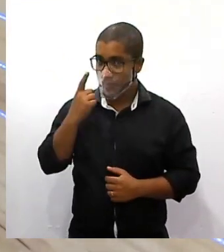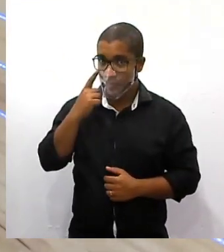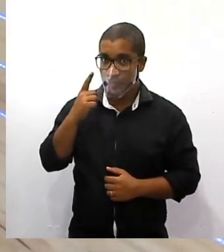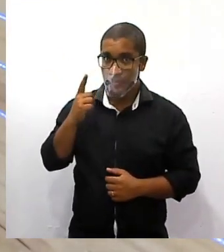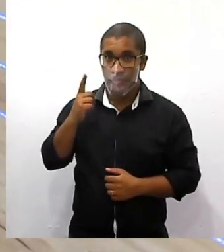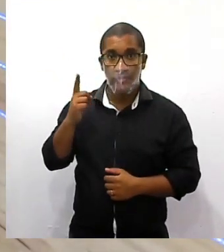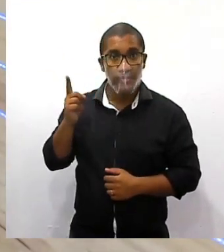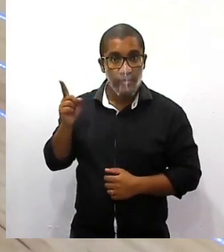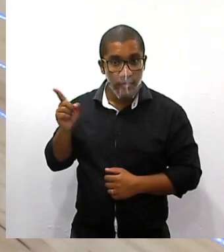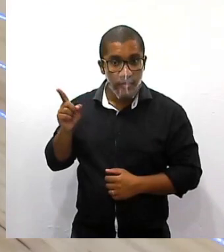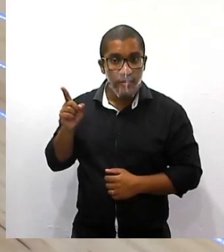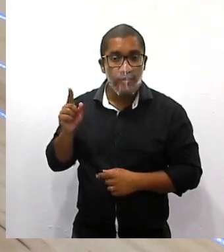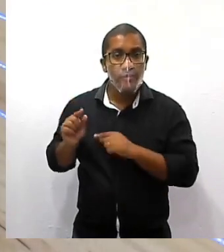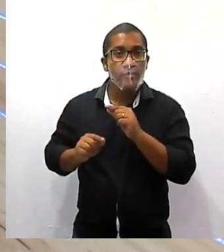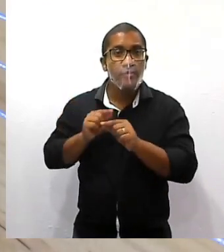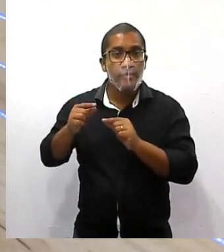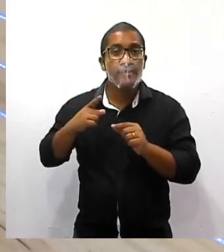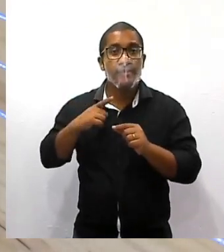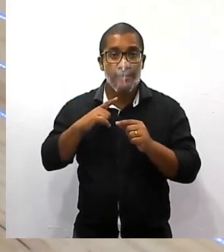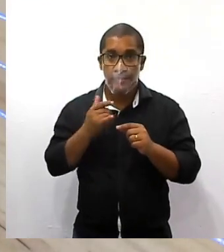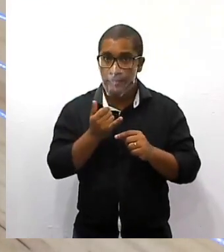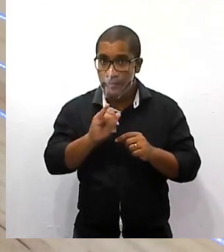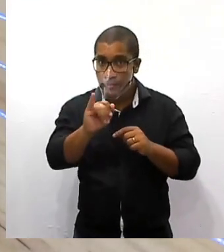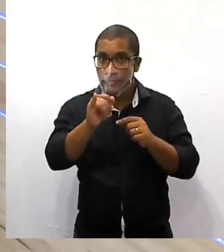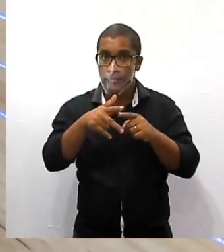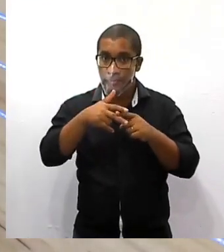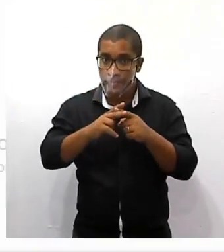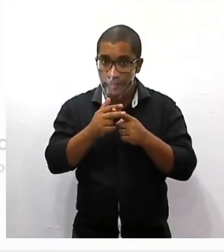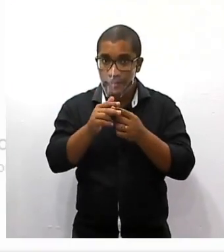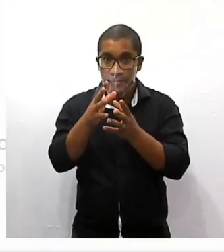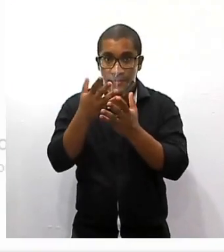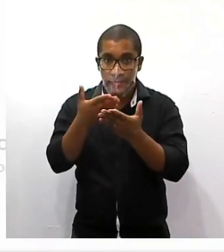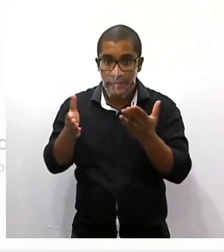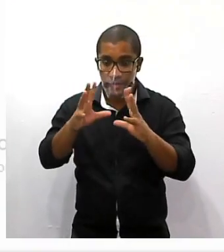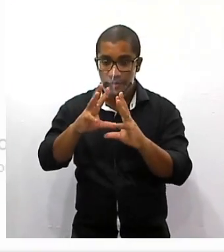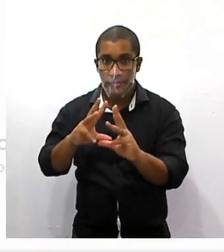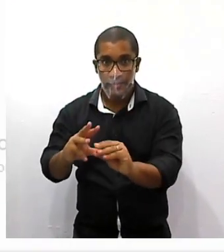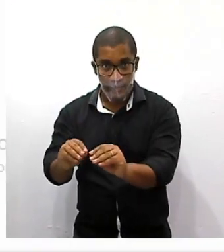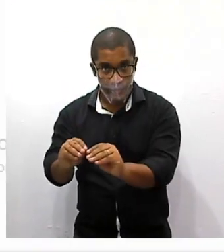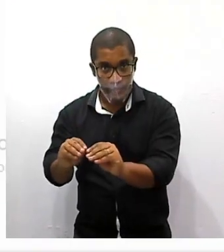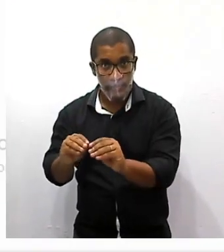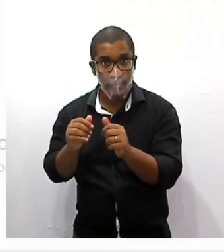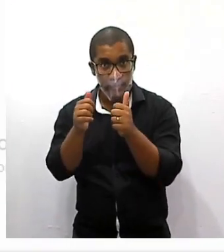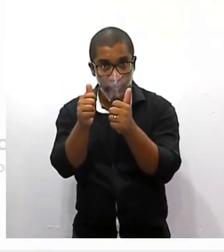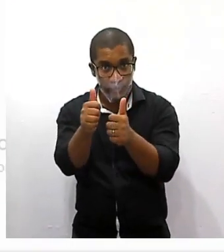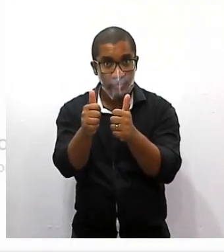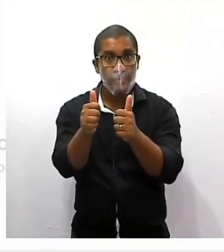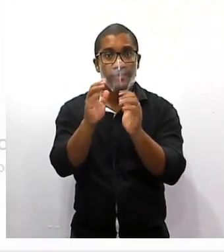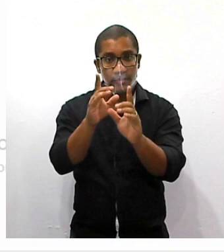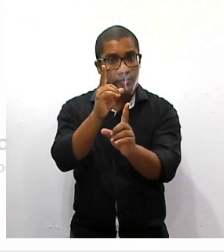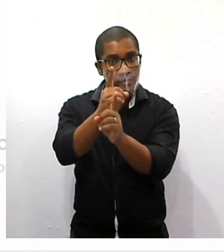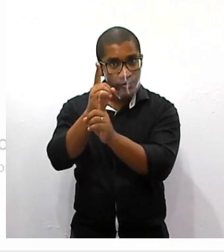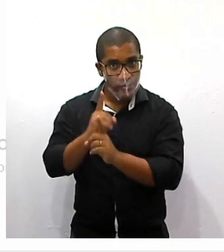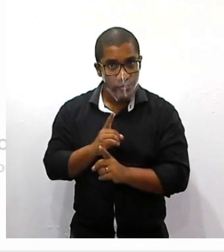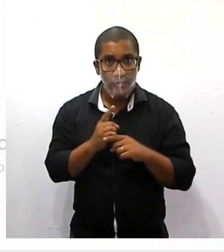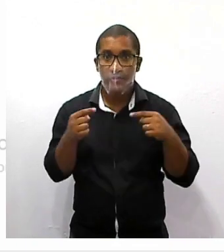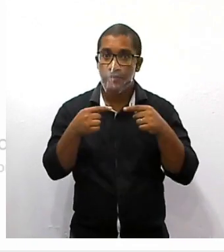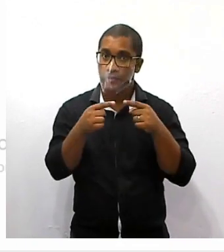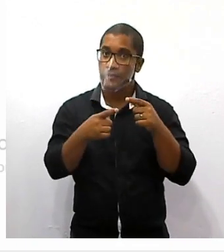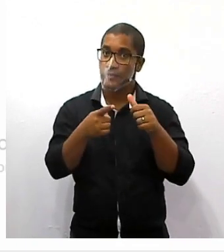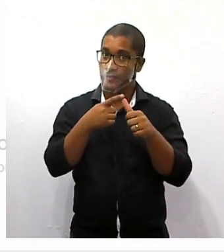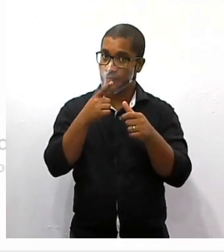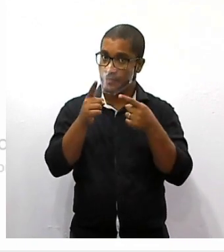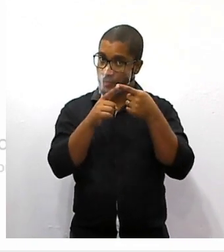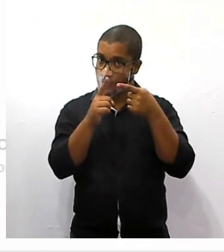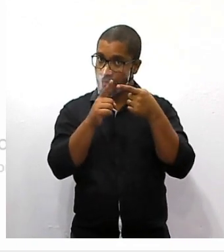Betinho. Você vai ter a energia mecânica dissipada. Você identificou que essa é uma questão do primeiro caso. A energia